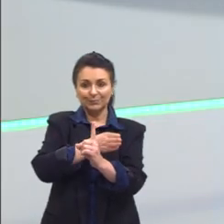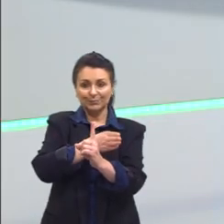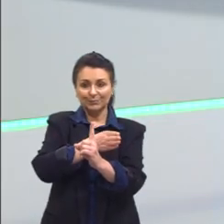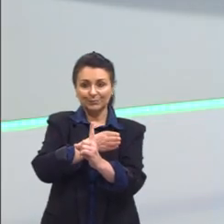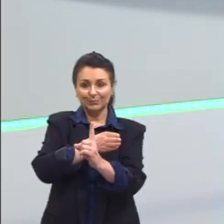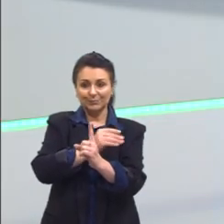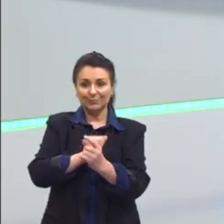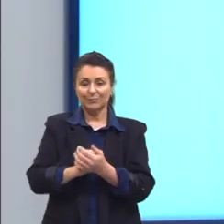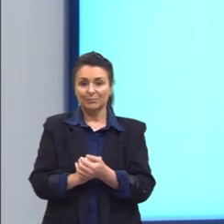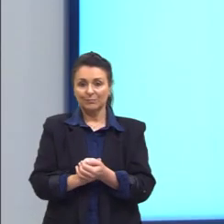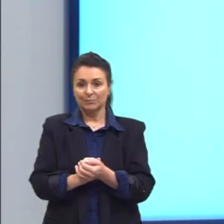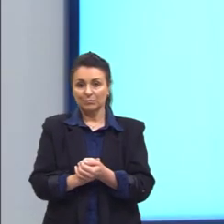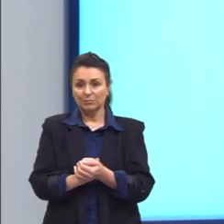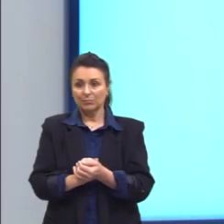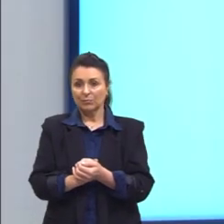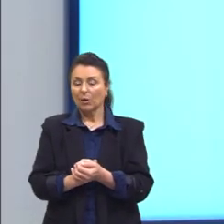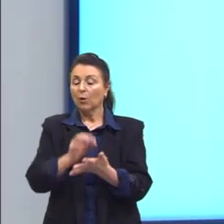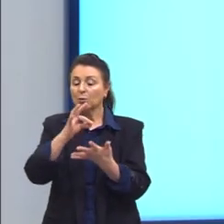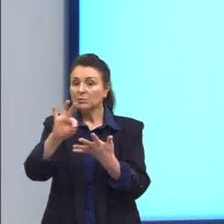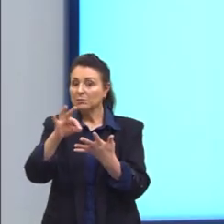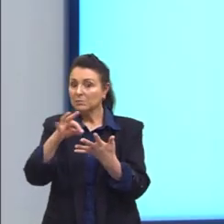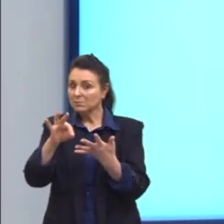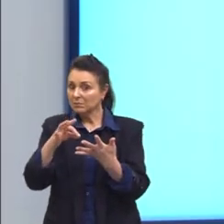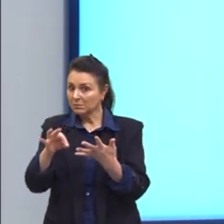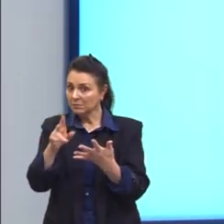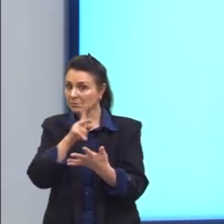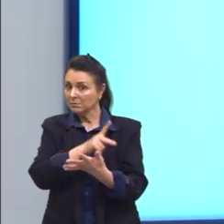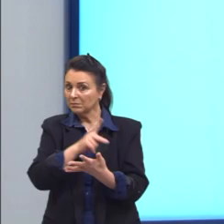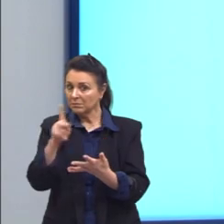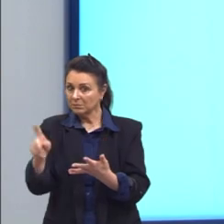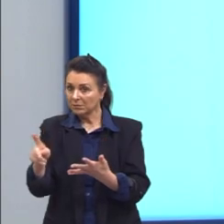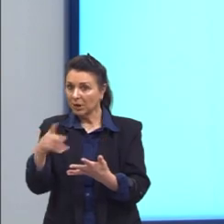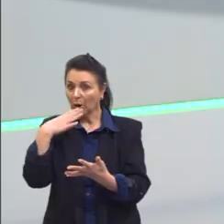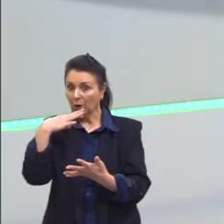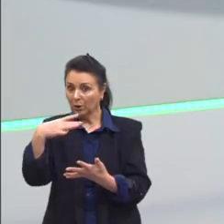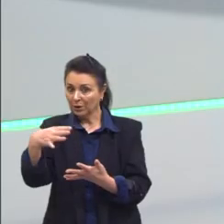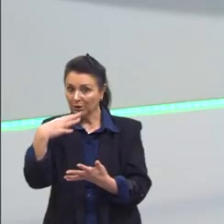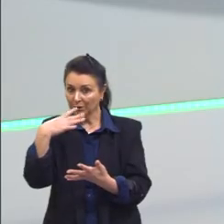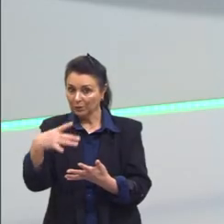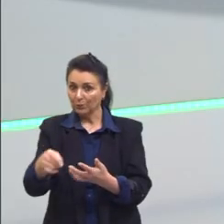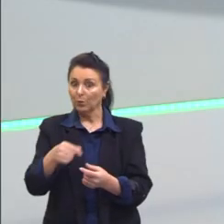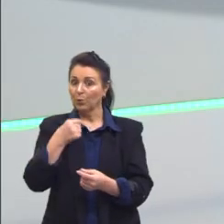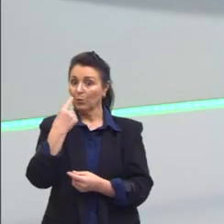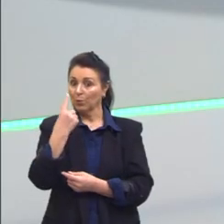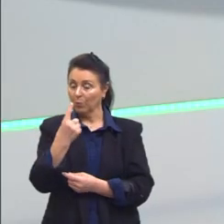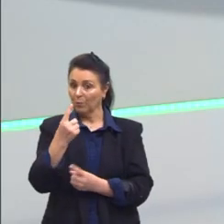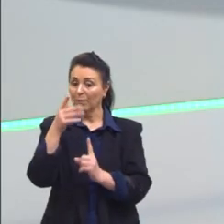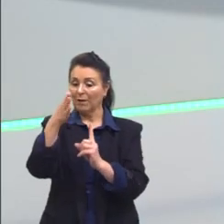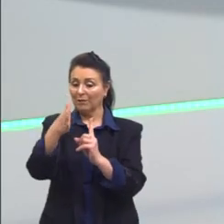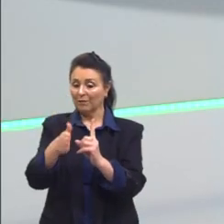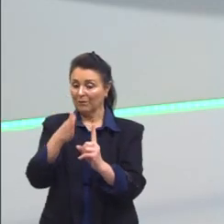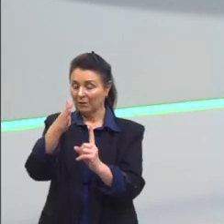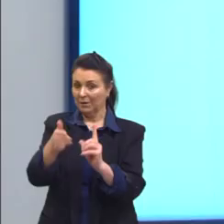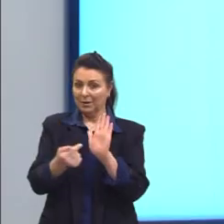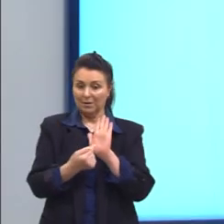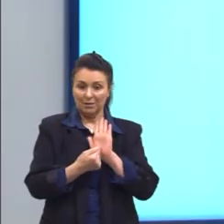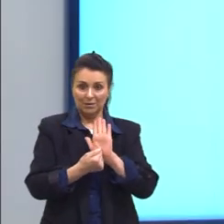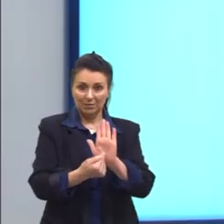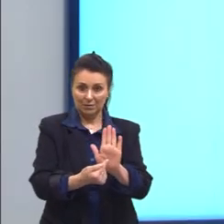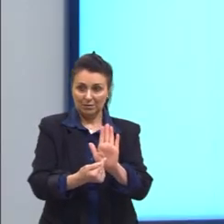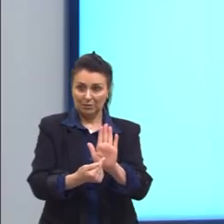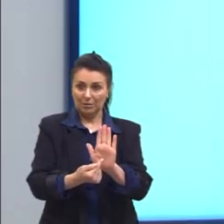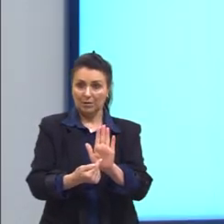e ali eu destaquei para a gente analisar uma das faces a gente sabe que esse formato aqui